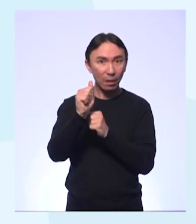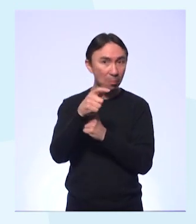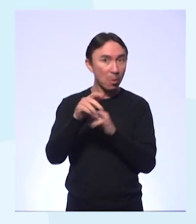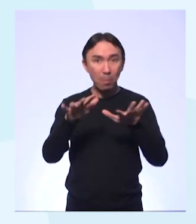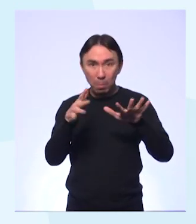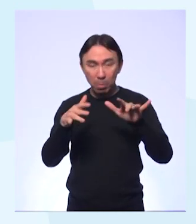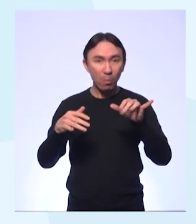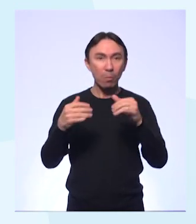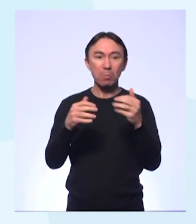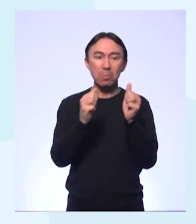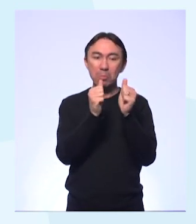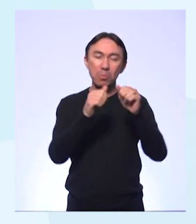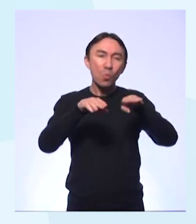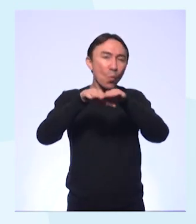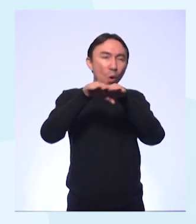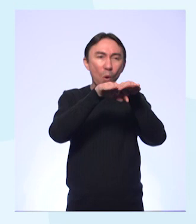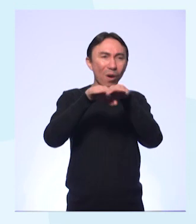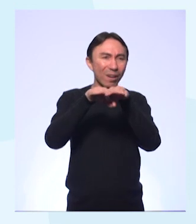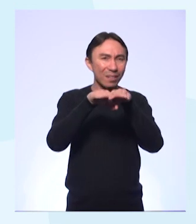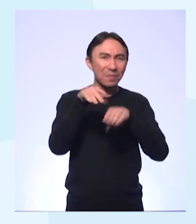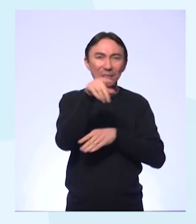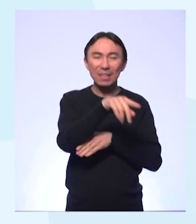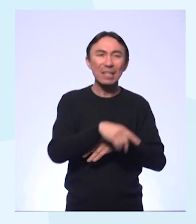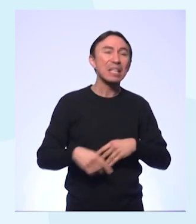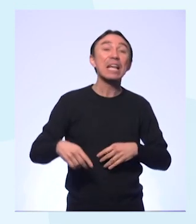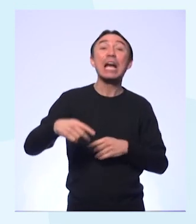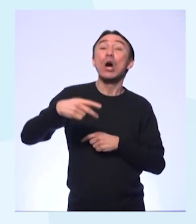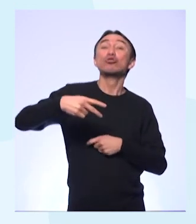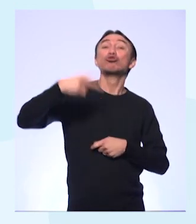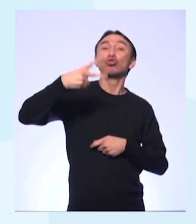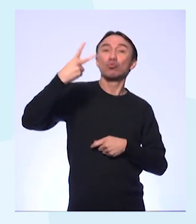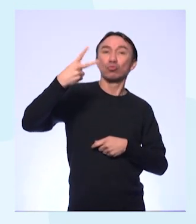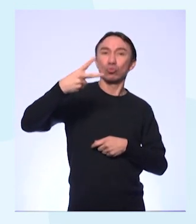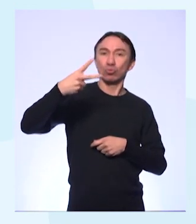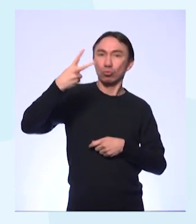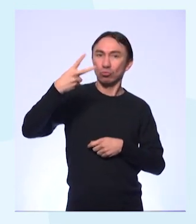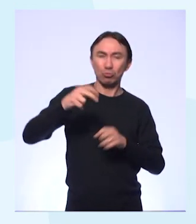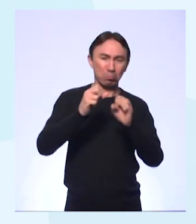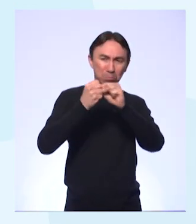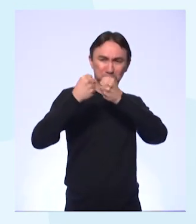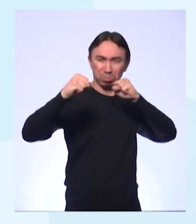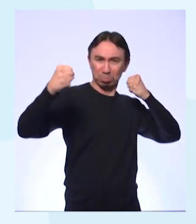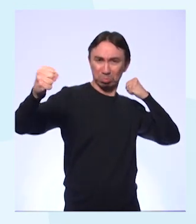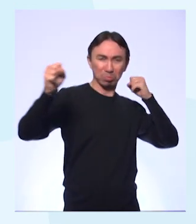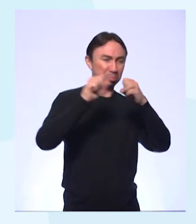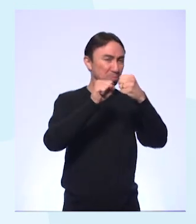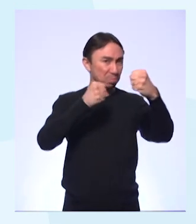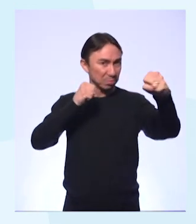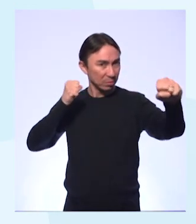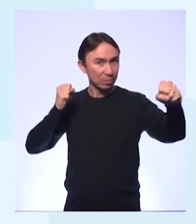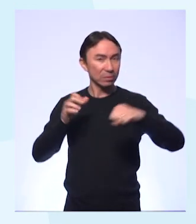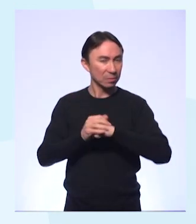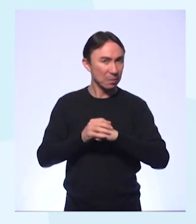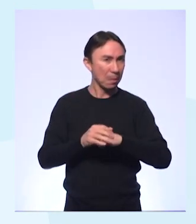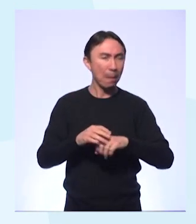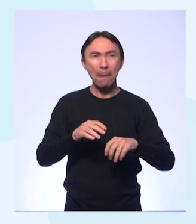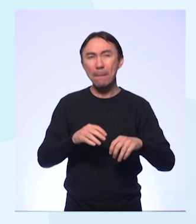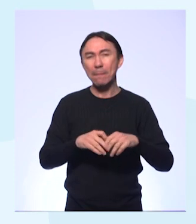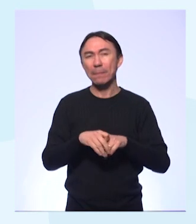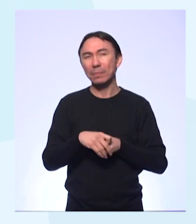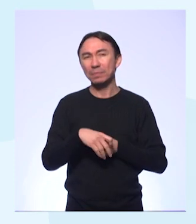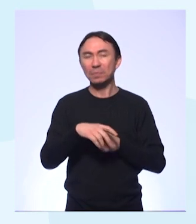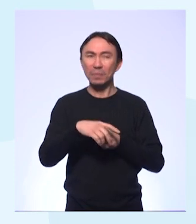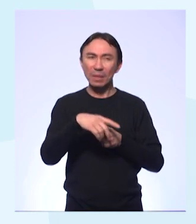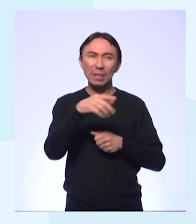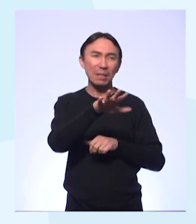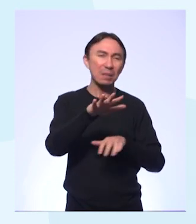mundo. Ele só perde para o lago lá da Sibéria, chama Baikal. Né? E ele tem mais ou menos de intensidade de